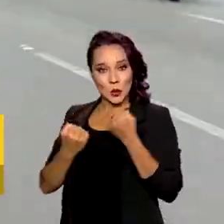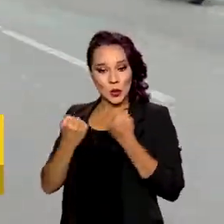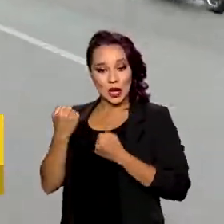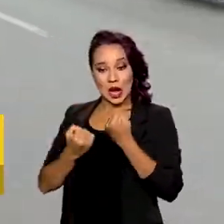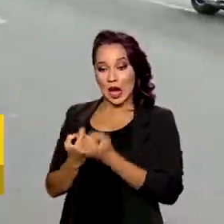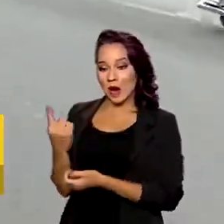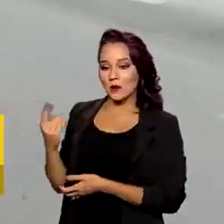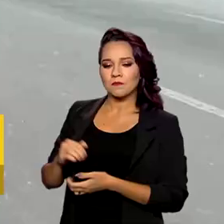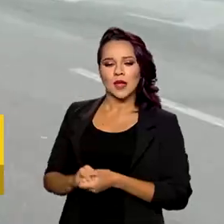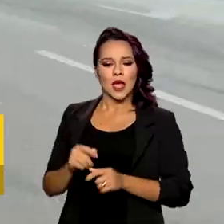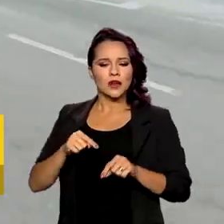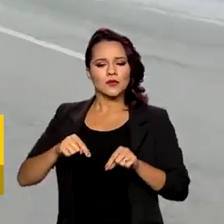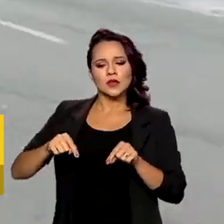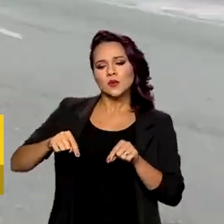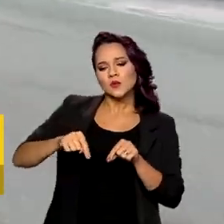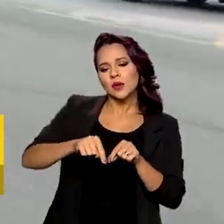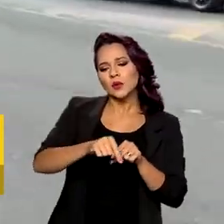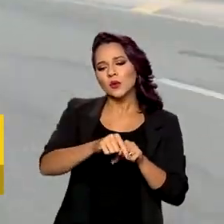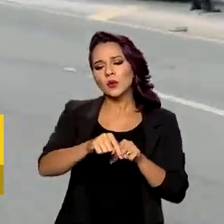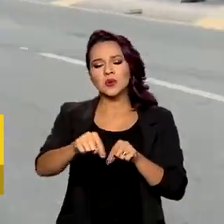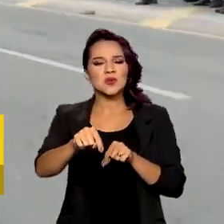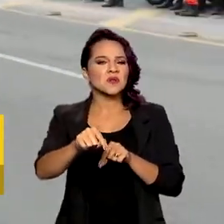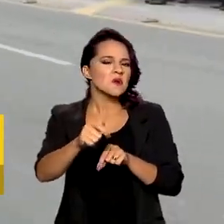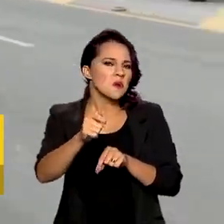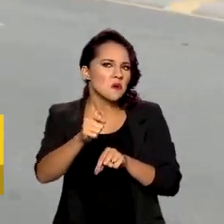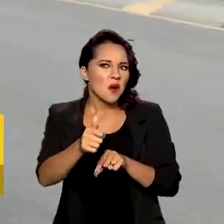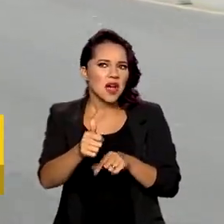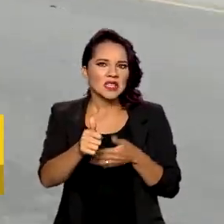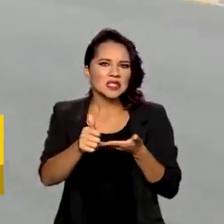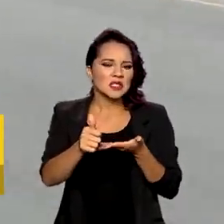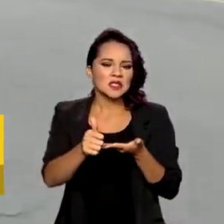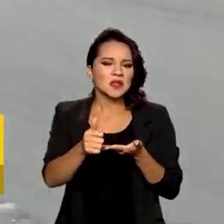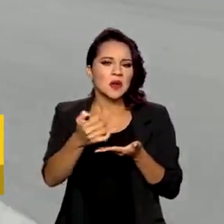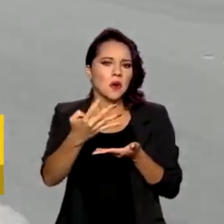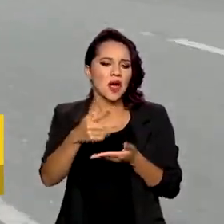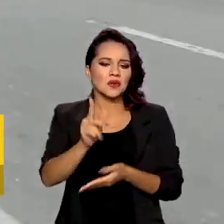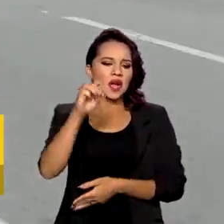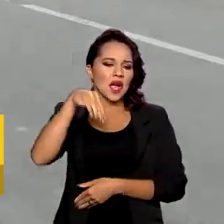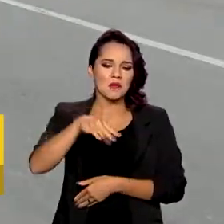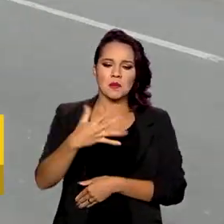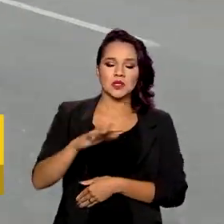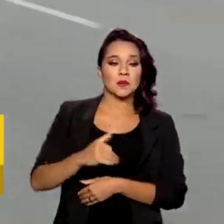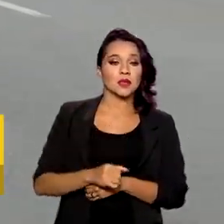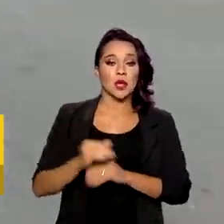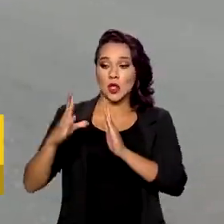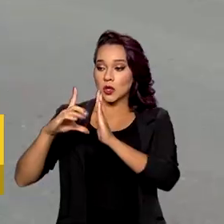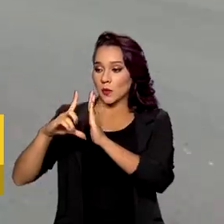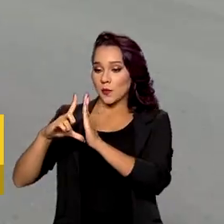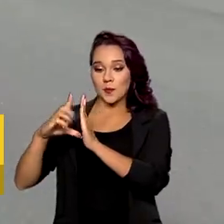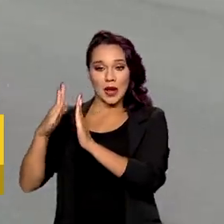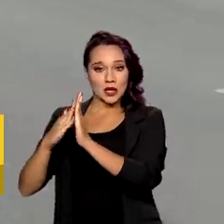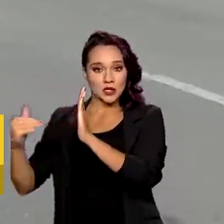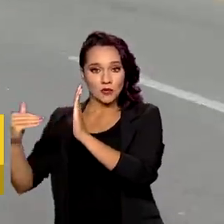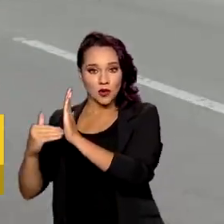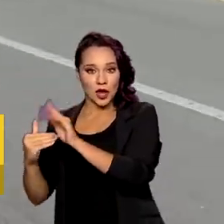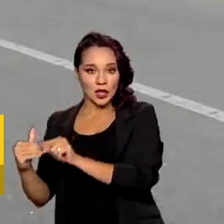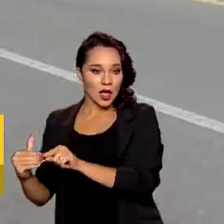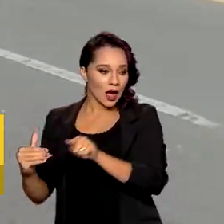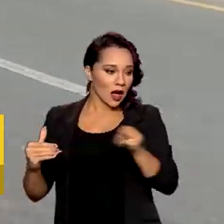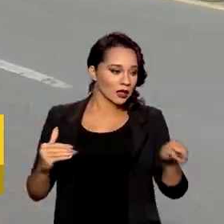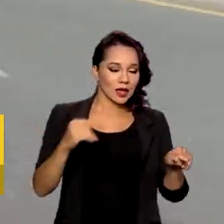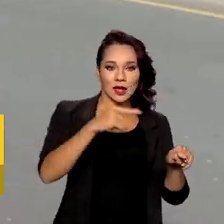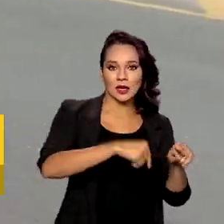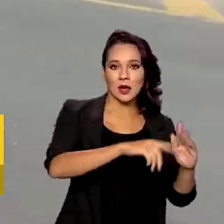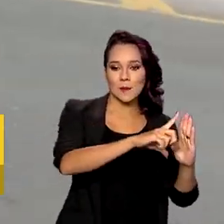veículo. Ele fez um percurso ali de quase 4 quilômetros, mais ou menos, do Palácio da Alvorada até o Palácio aqui